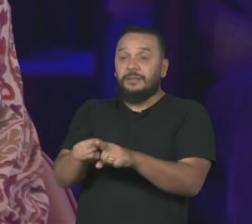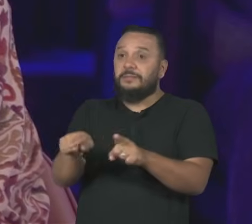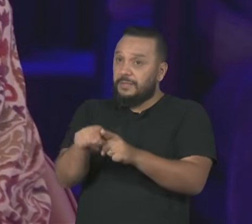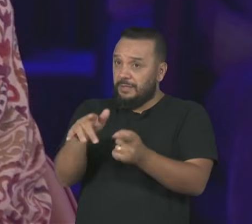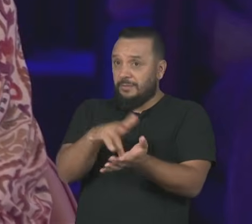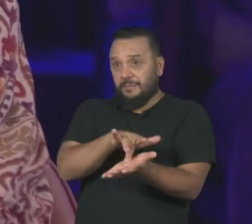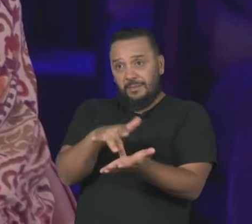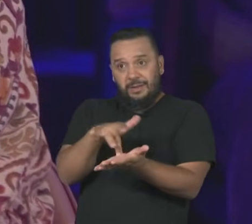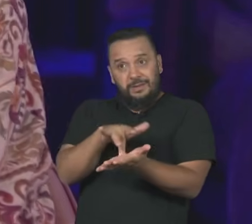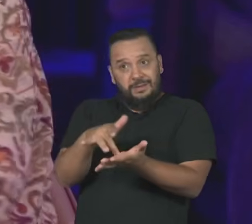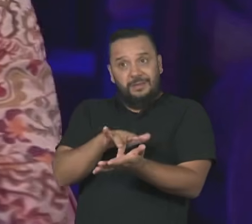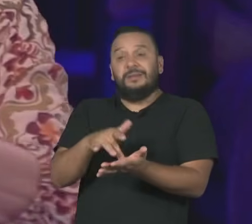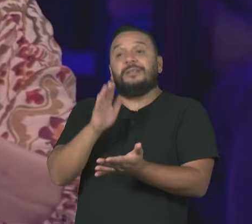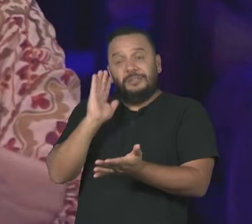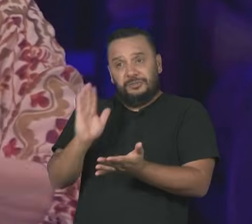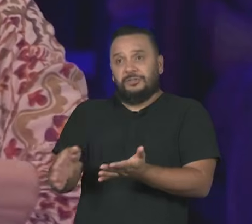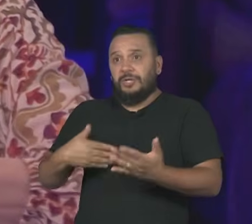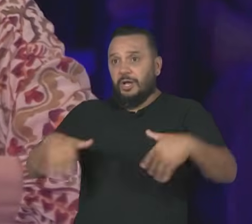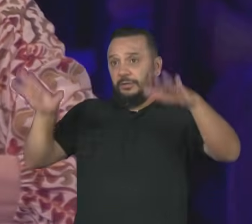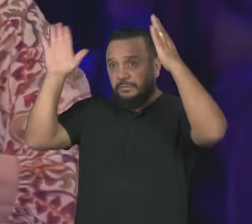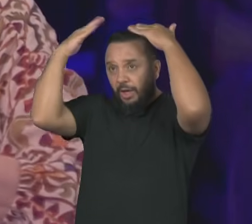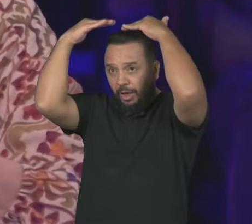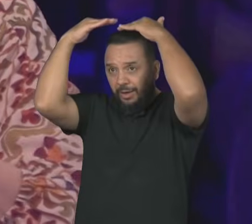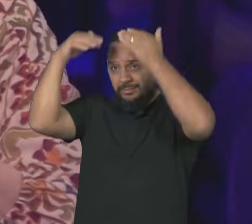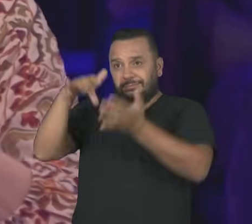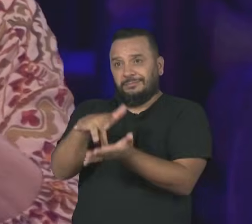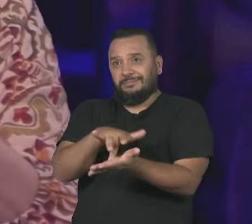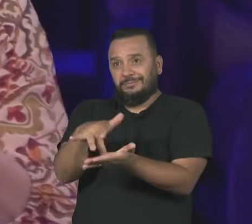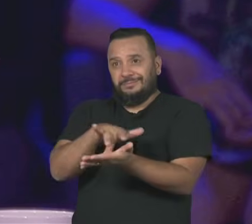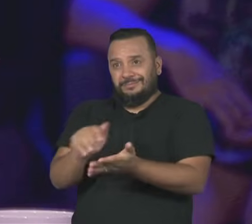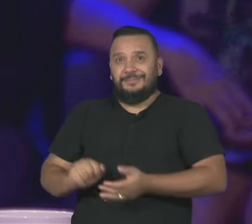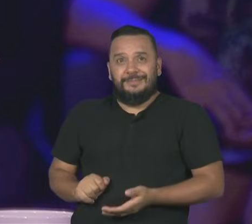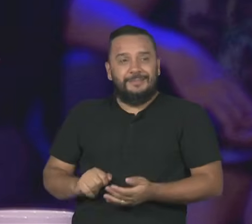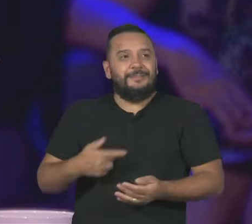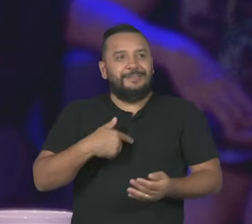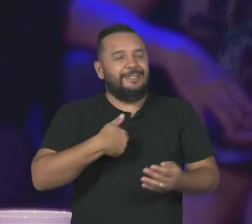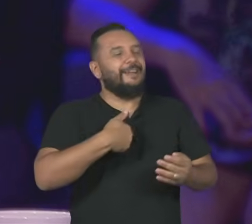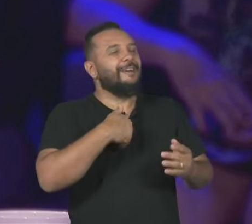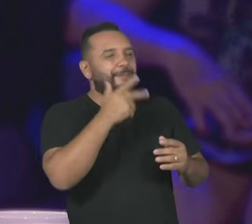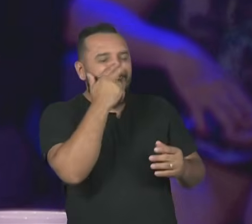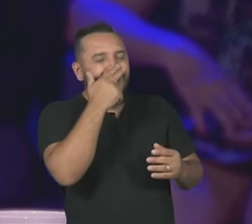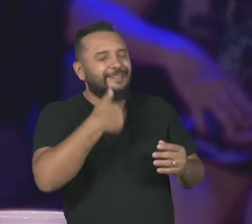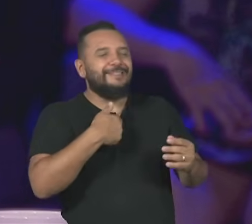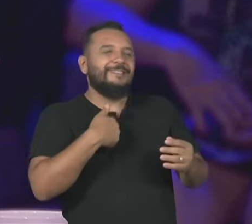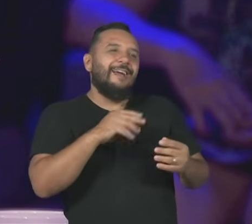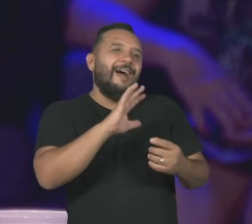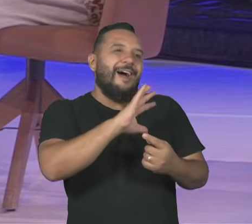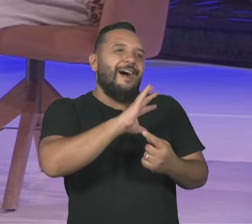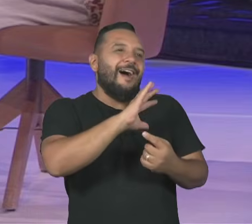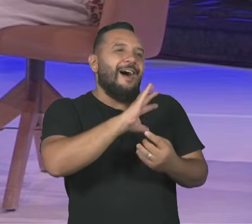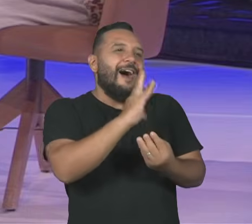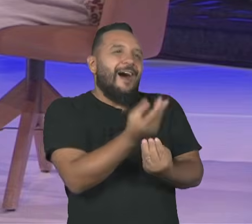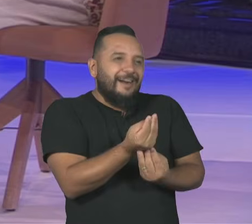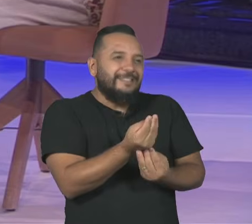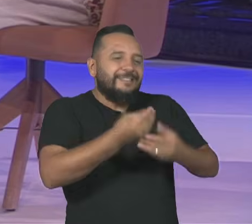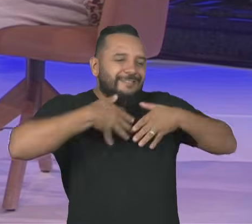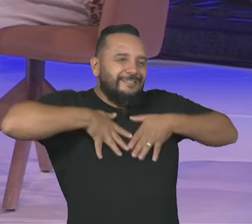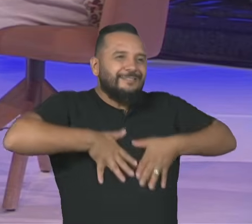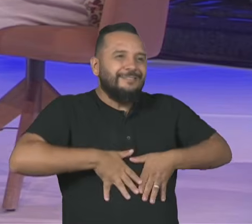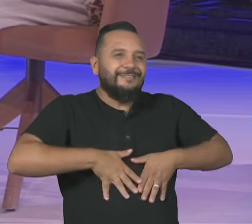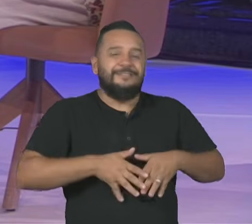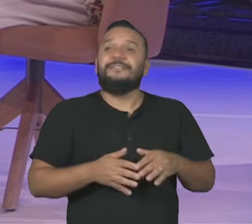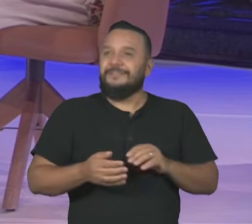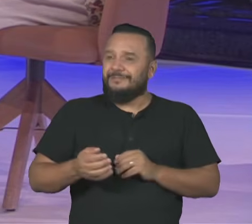clássico. Então, A arte estava na veia, né? Eu me sinto em casa quando eu estou